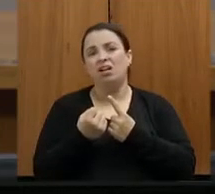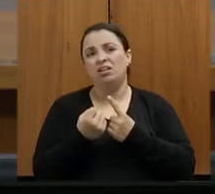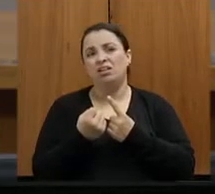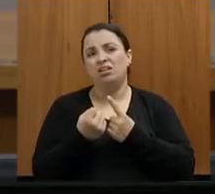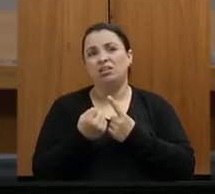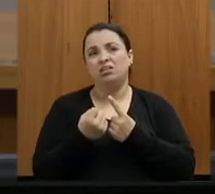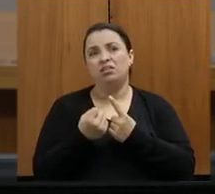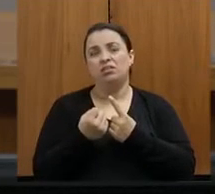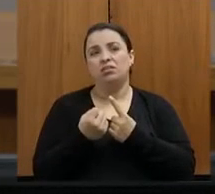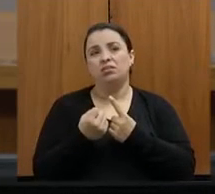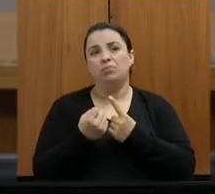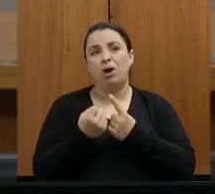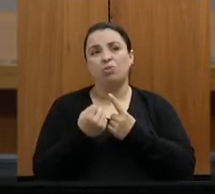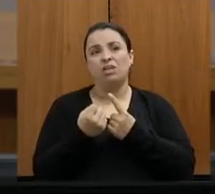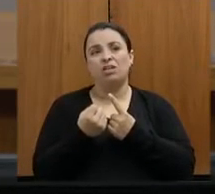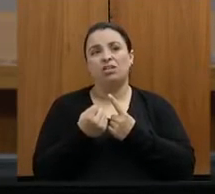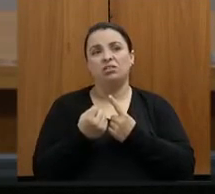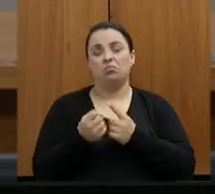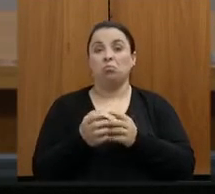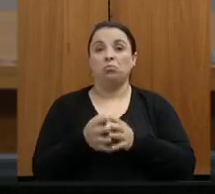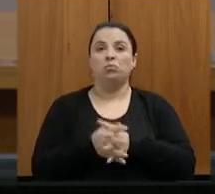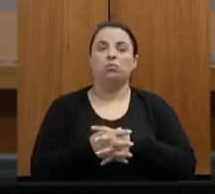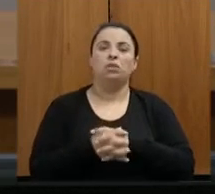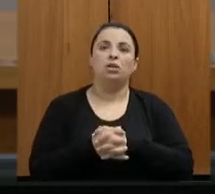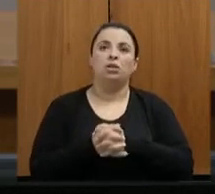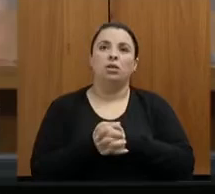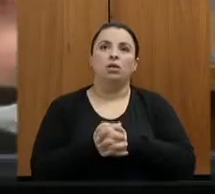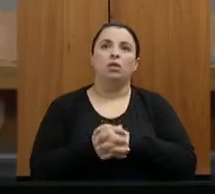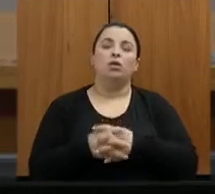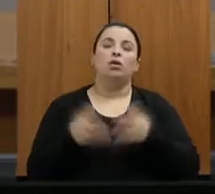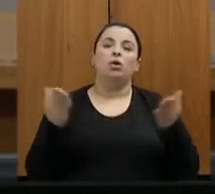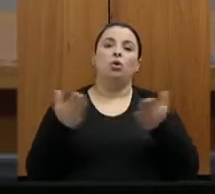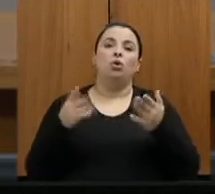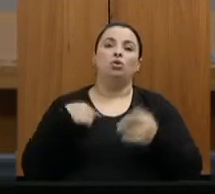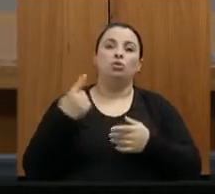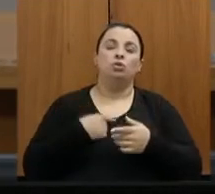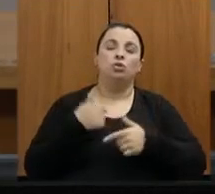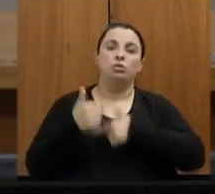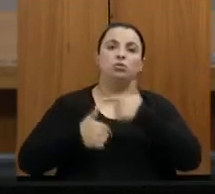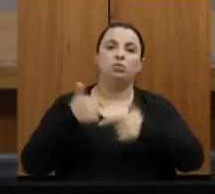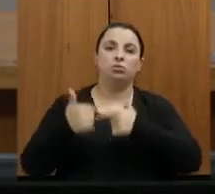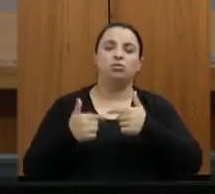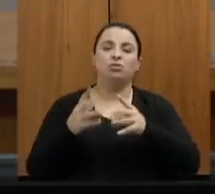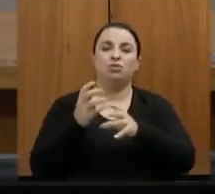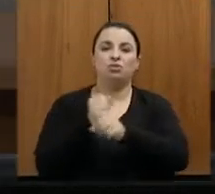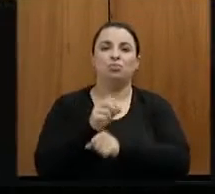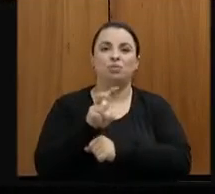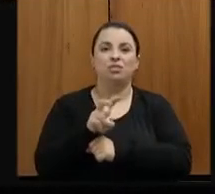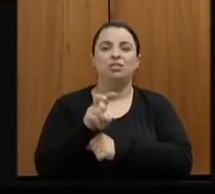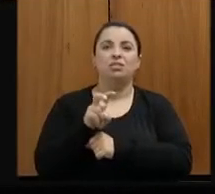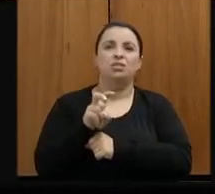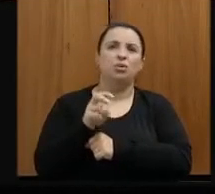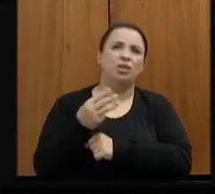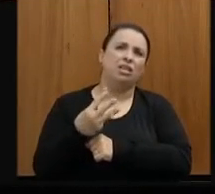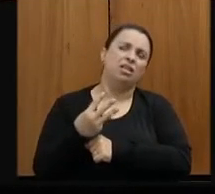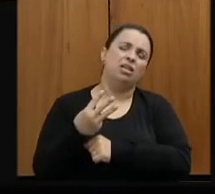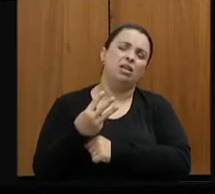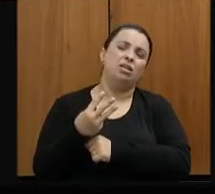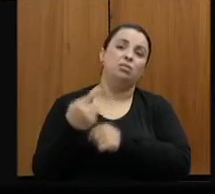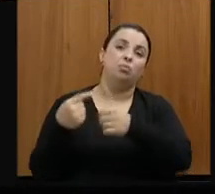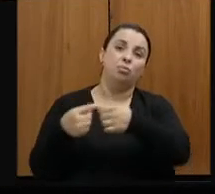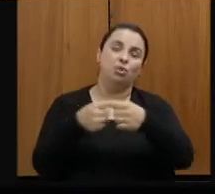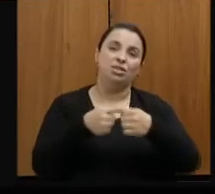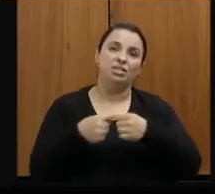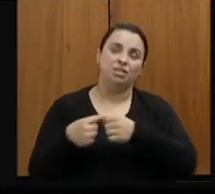atualmente, estamos atuando em mais de 50 municípios no Estado. Ali, o número de 12 mil está errado, faltou um zero. São